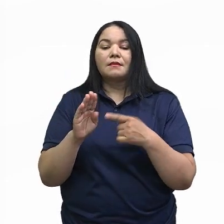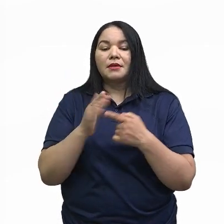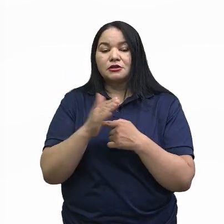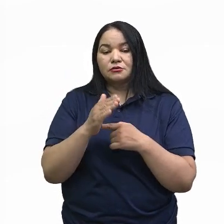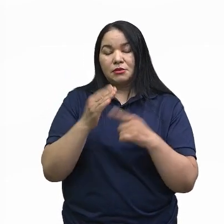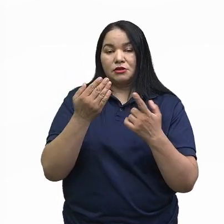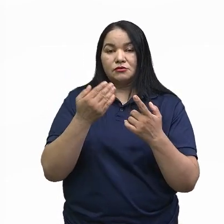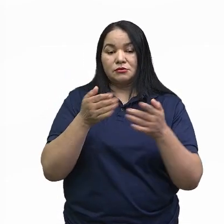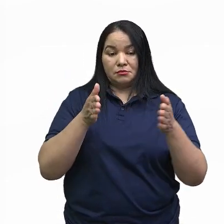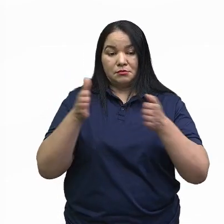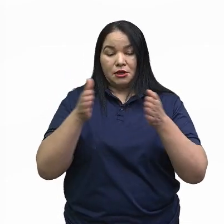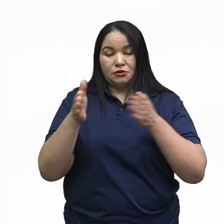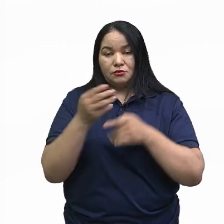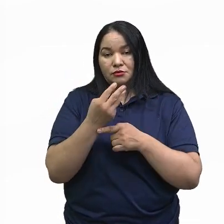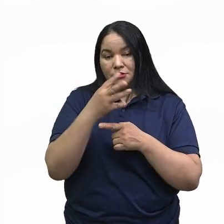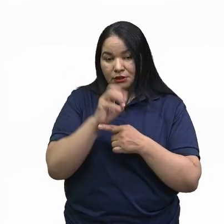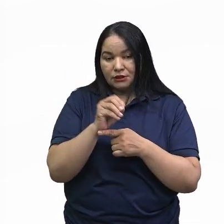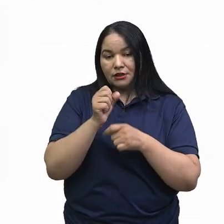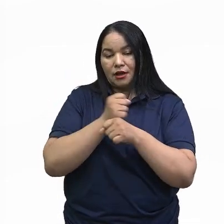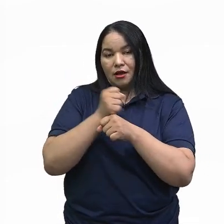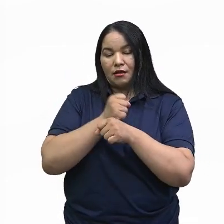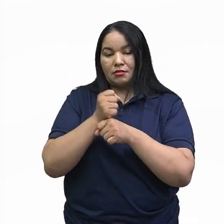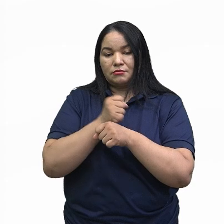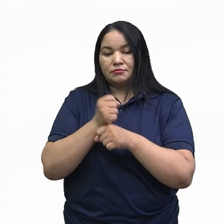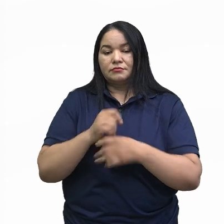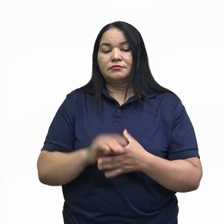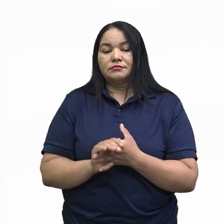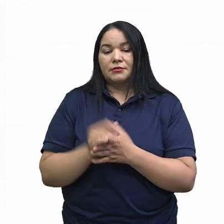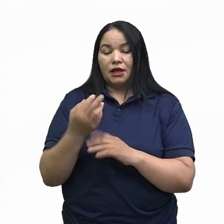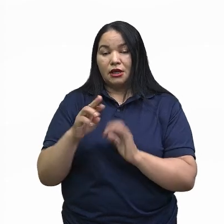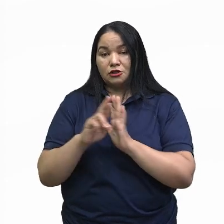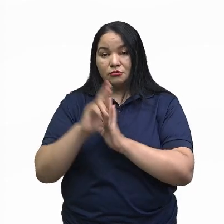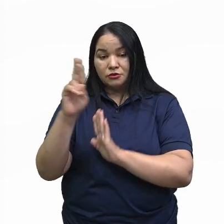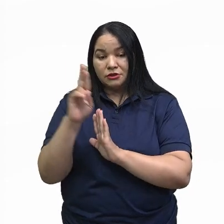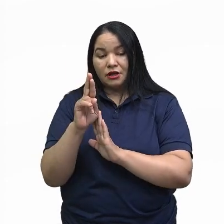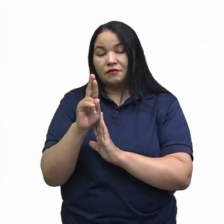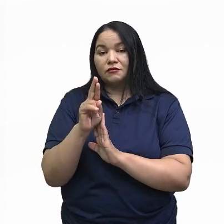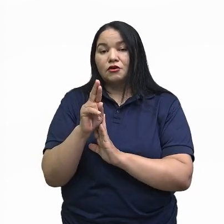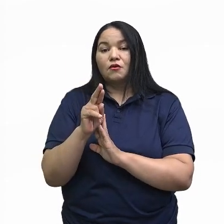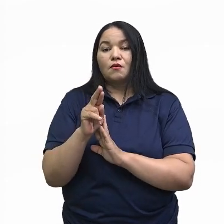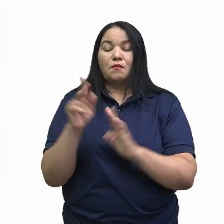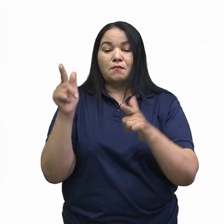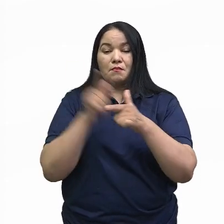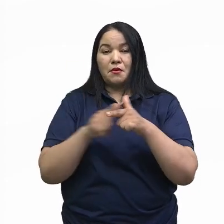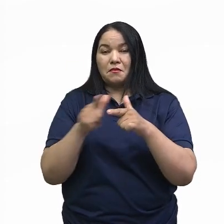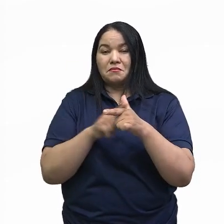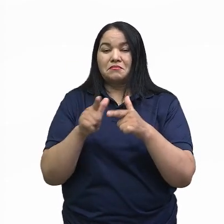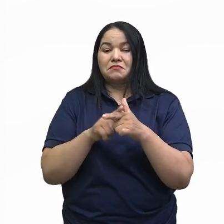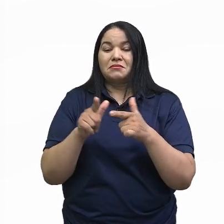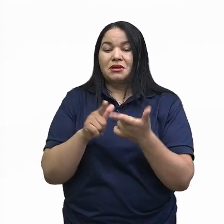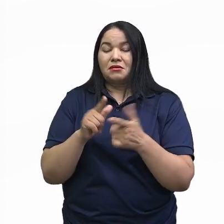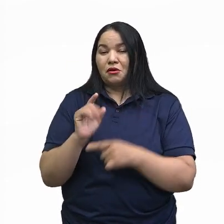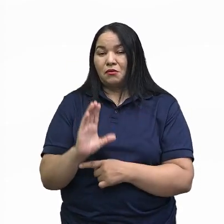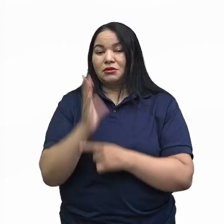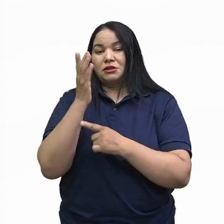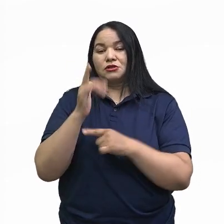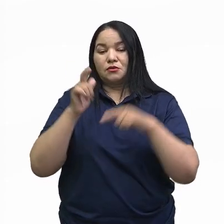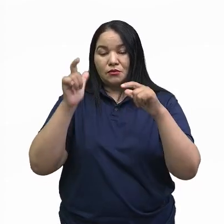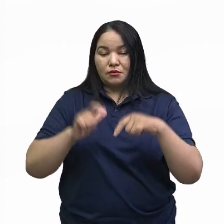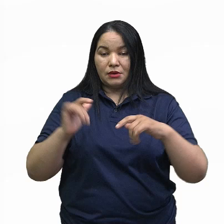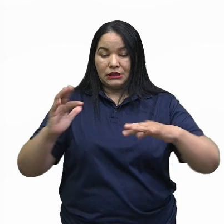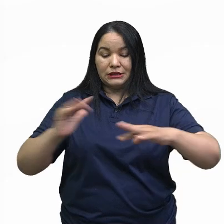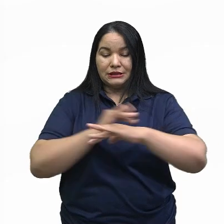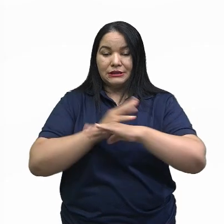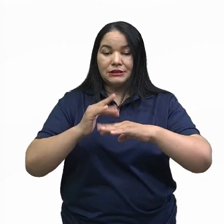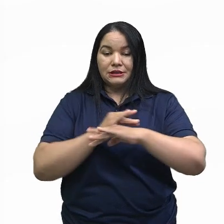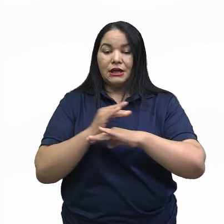aí historicamente ele é o responsável por um dos principais acidentes, né, nucleares radioativos, né, que